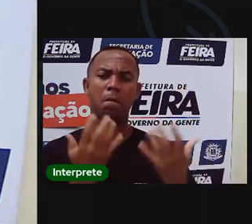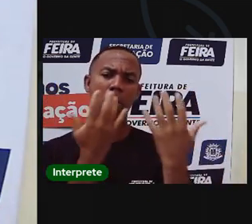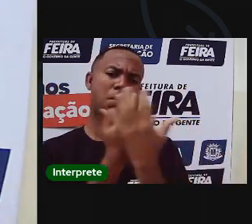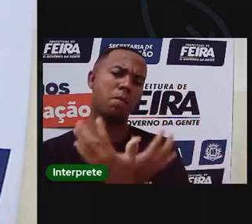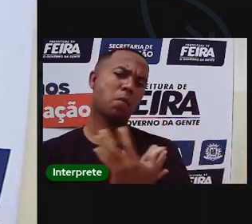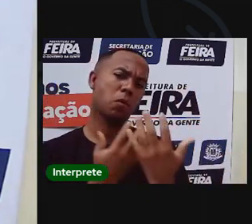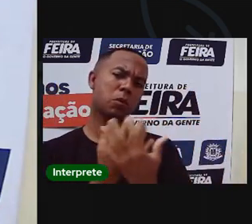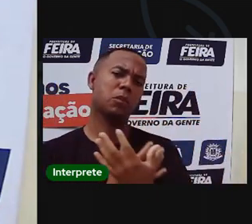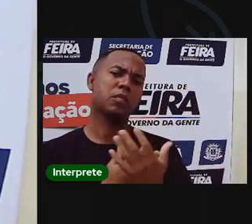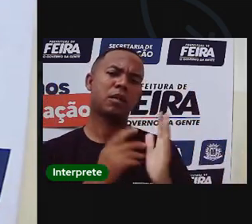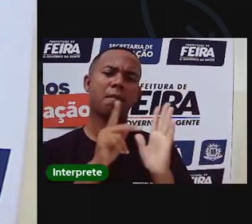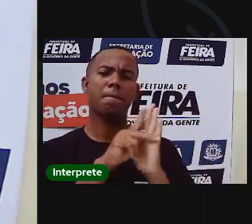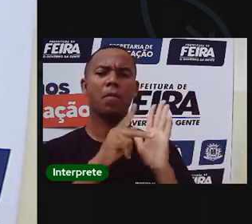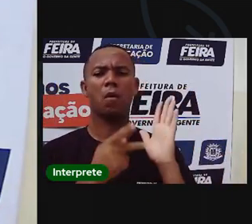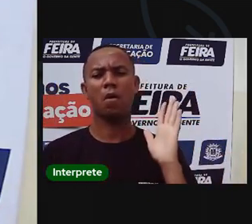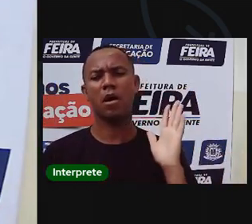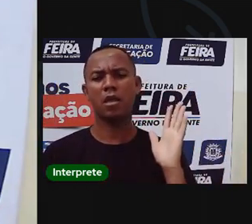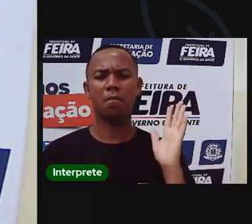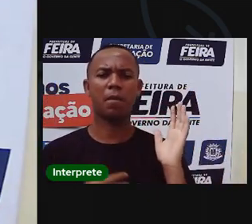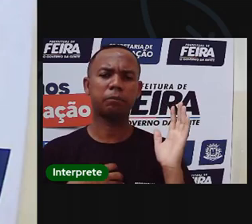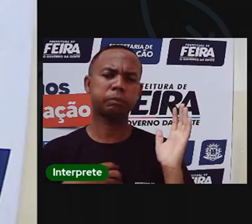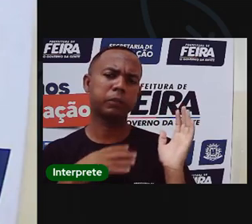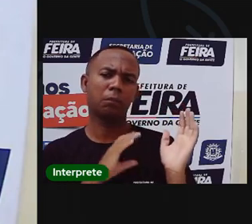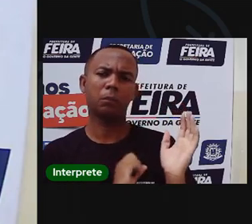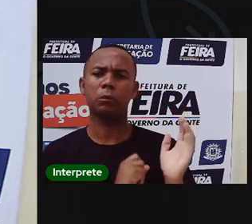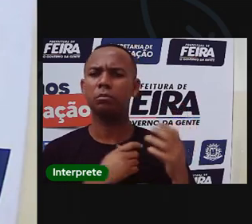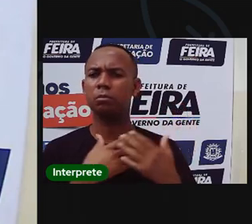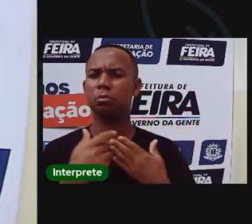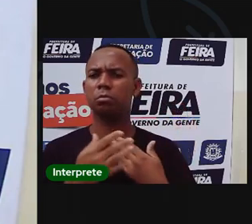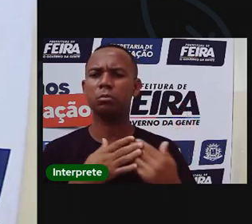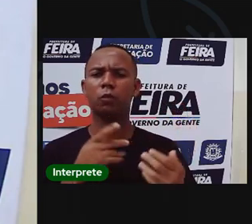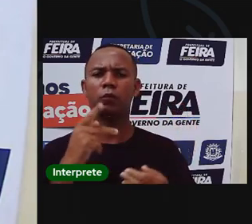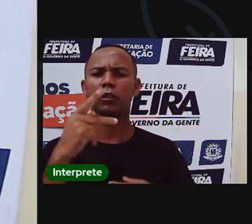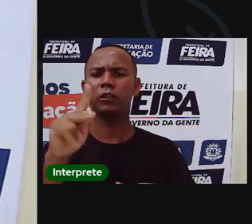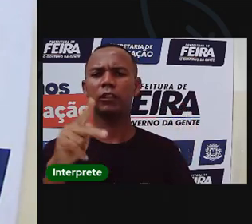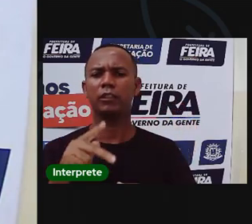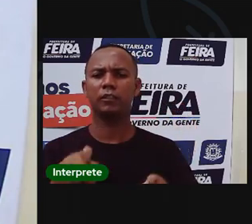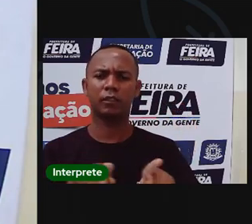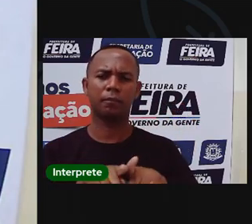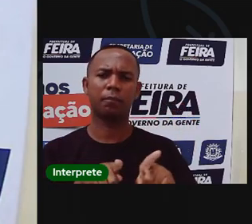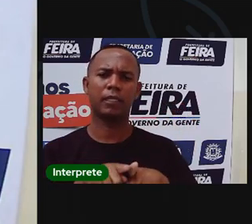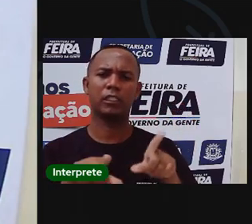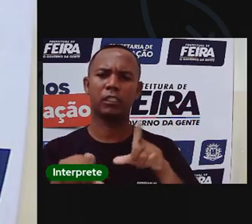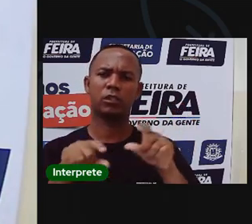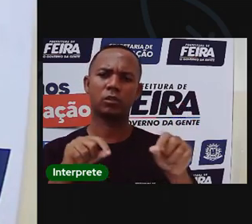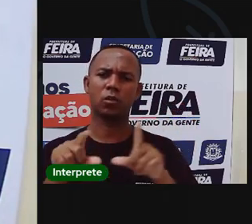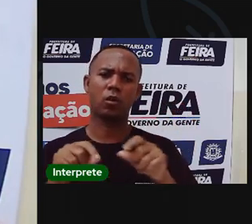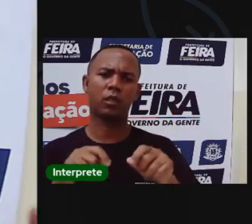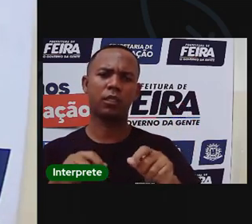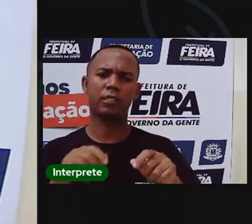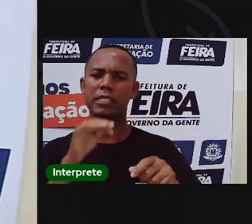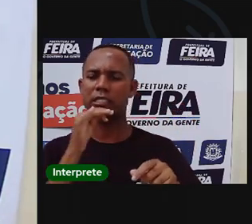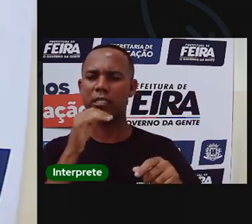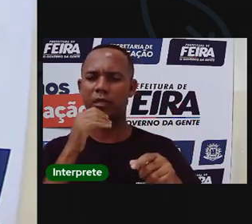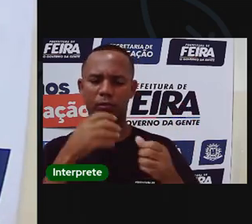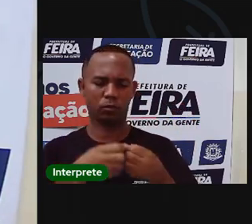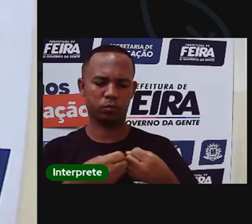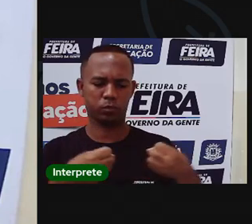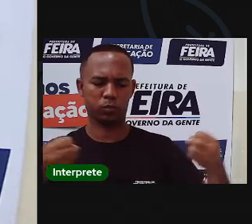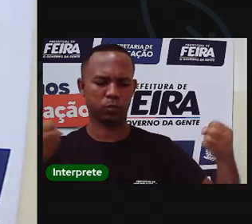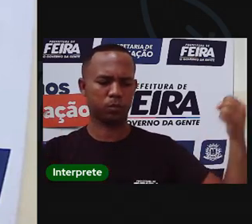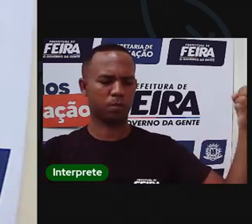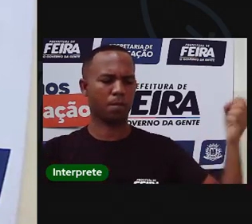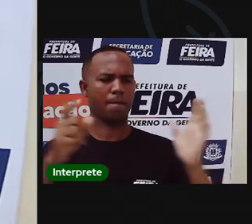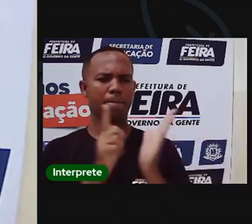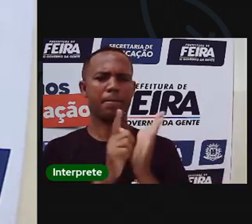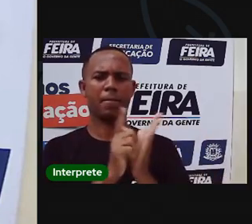um game, certo? E aí vocês podem usar tanto os meios materiais, né? Um cartaz, por exemplo, com a cartolina, com o papel